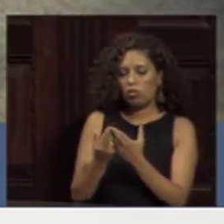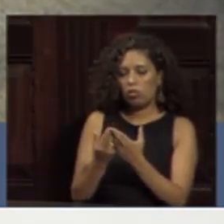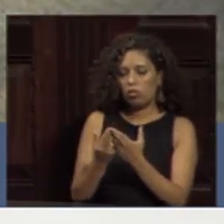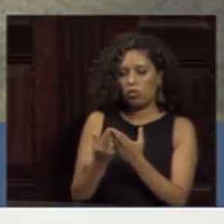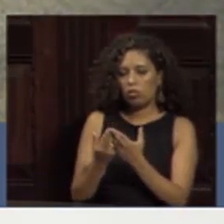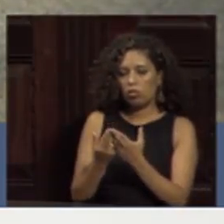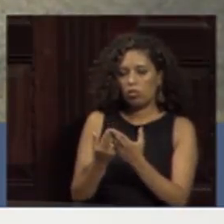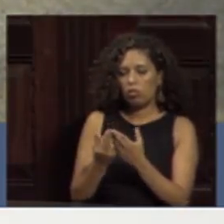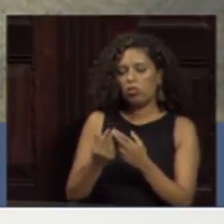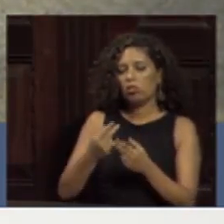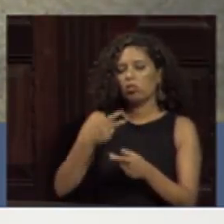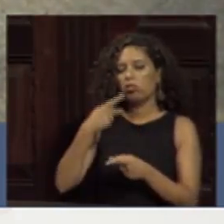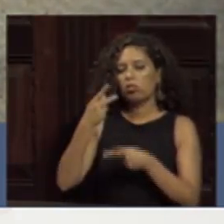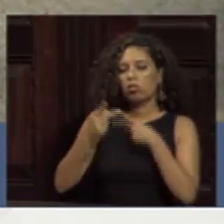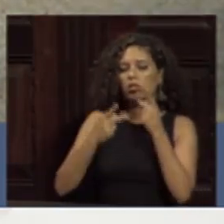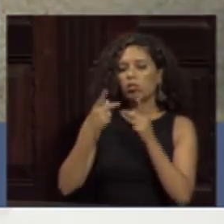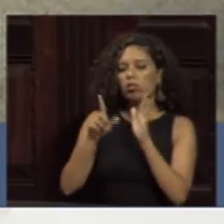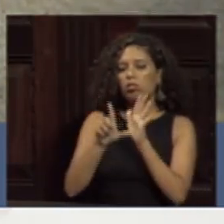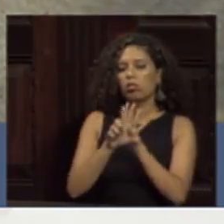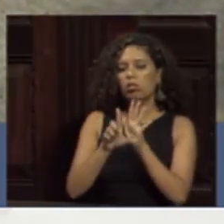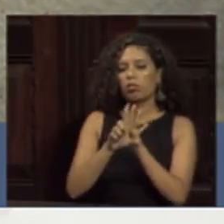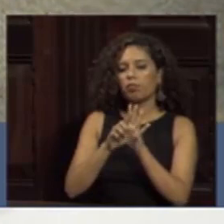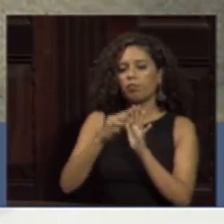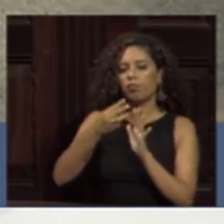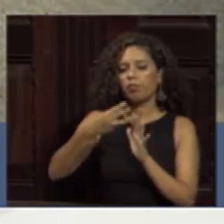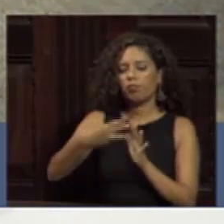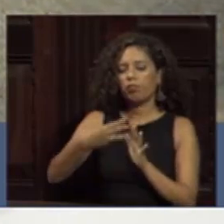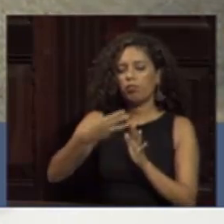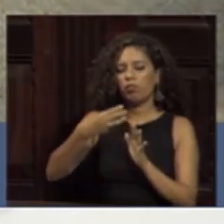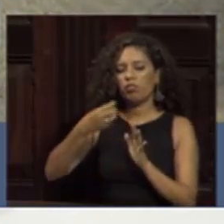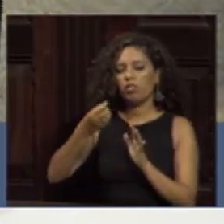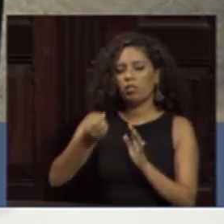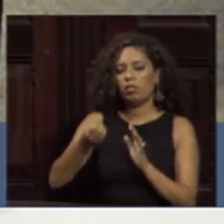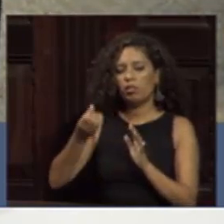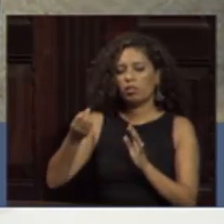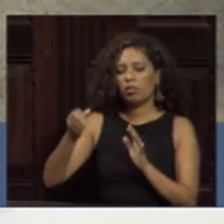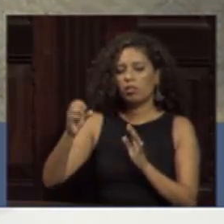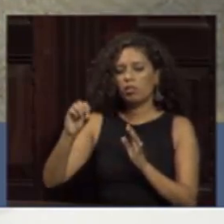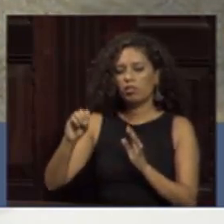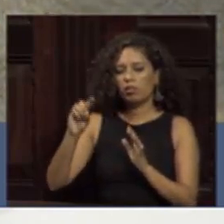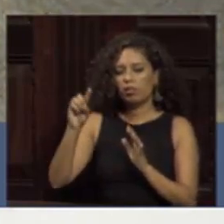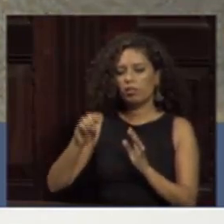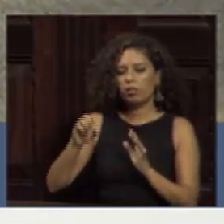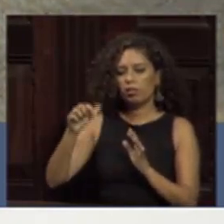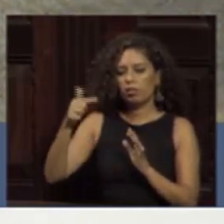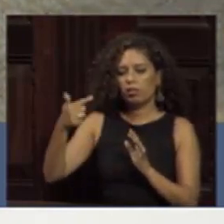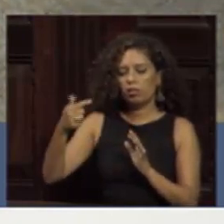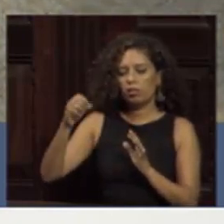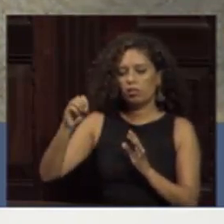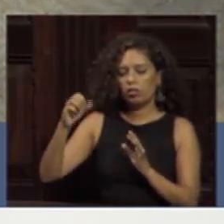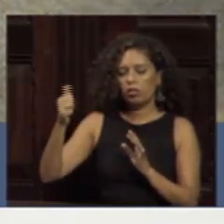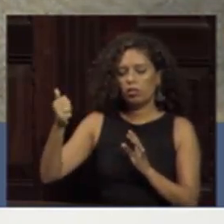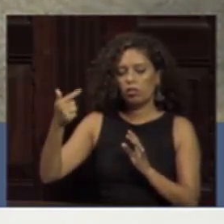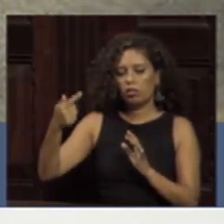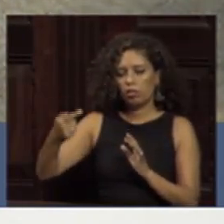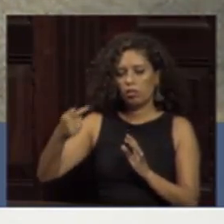e sobre a lei 3.660 de 17 do deputado André